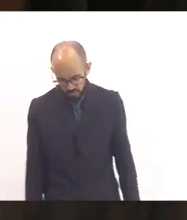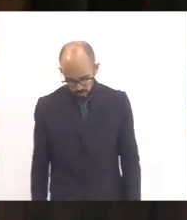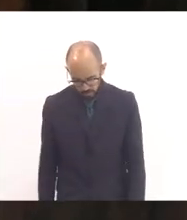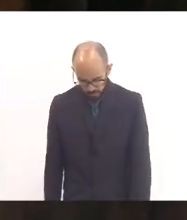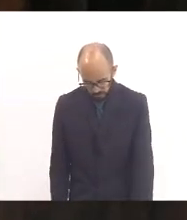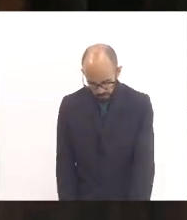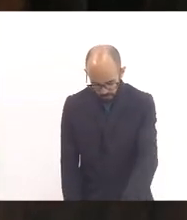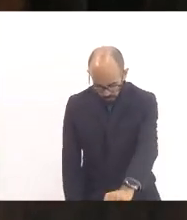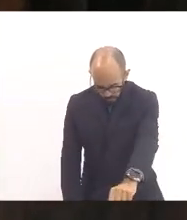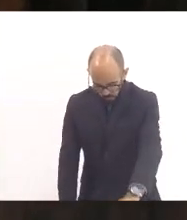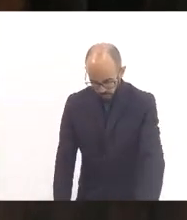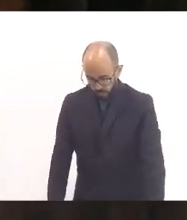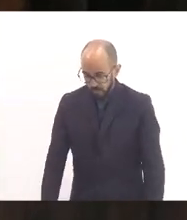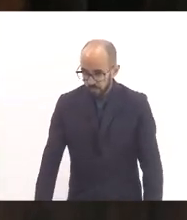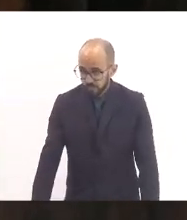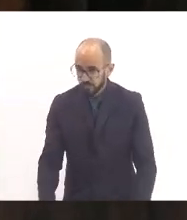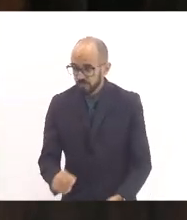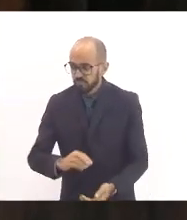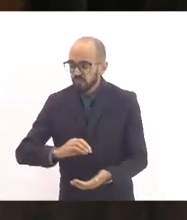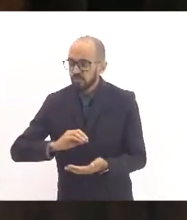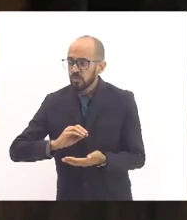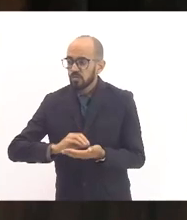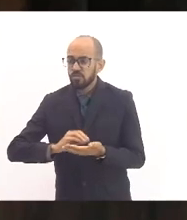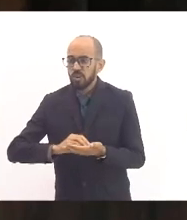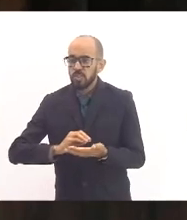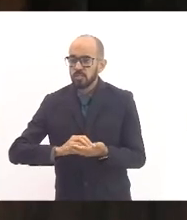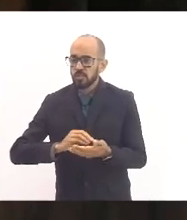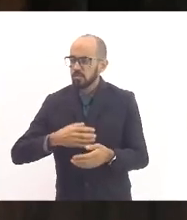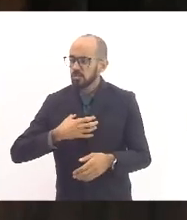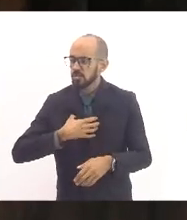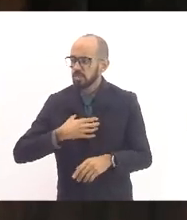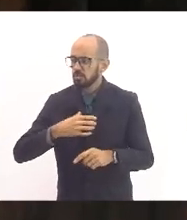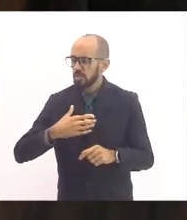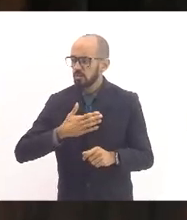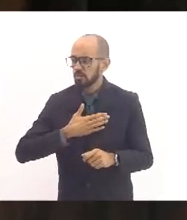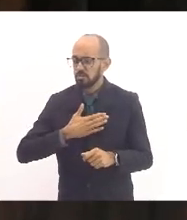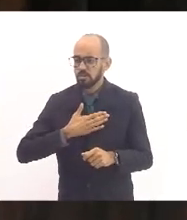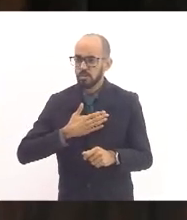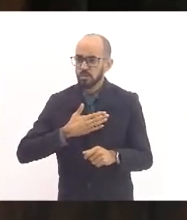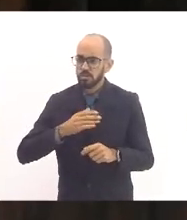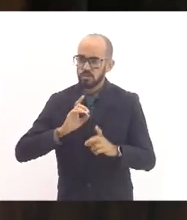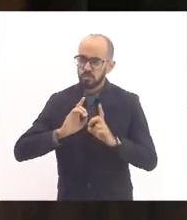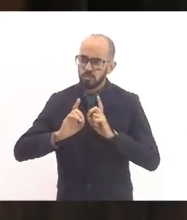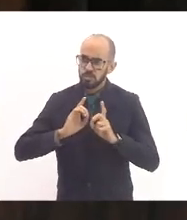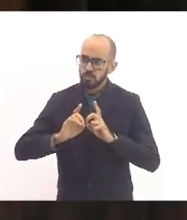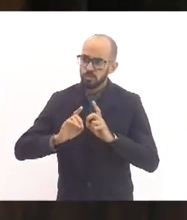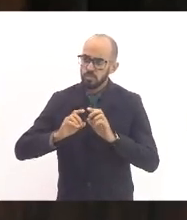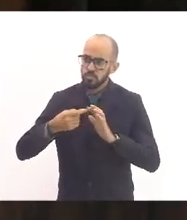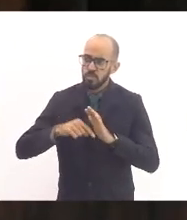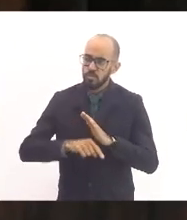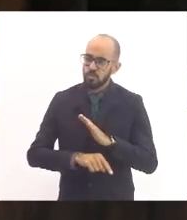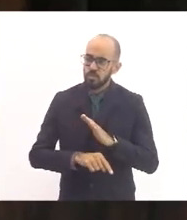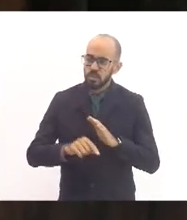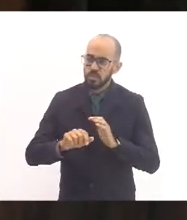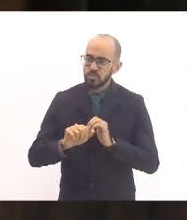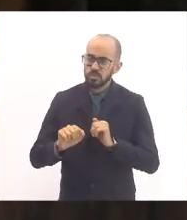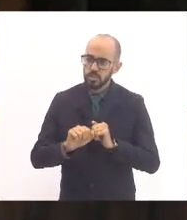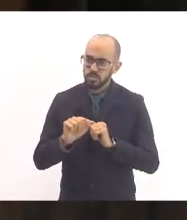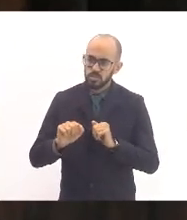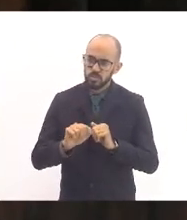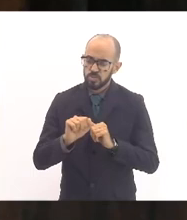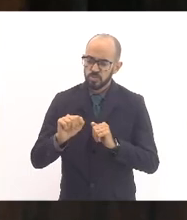não percebo pelo sentimento que tenho depois de Profundas discussões com as associações e sindicatos